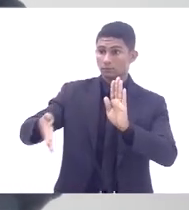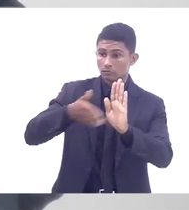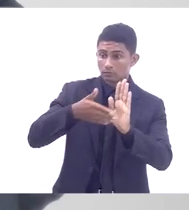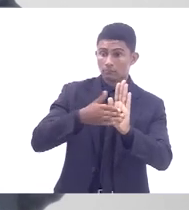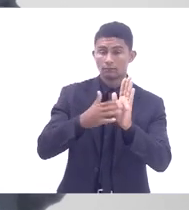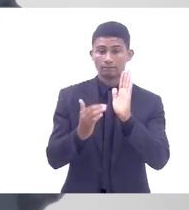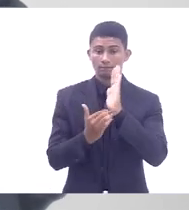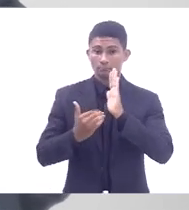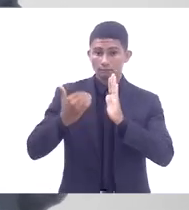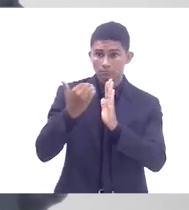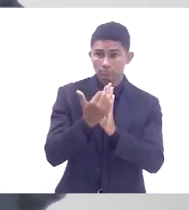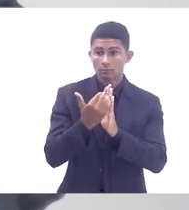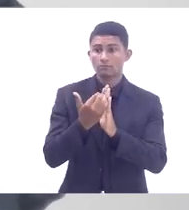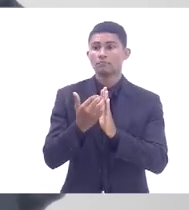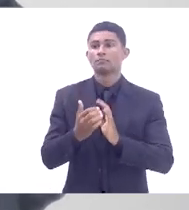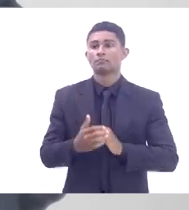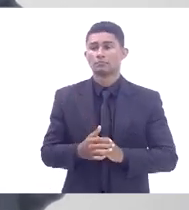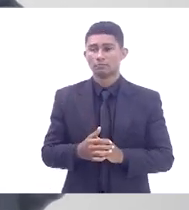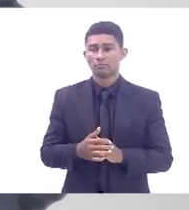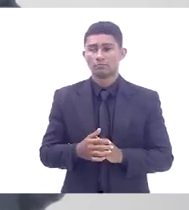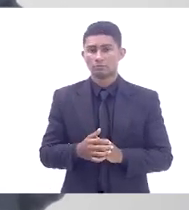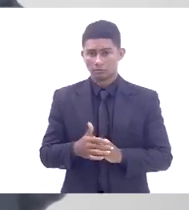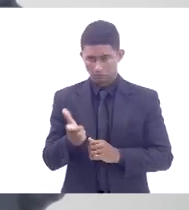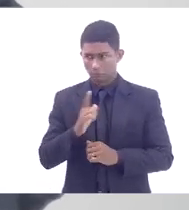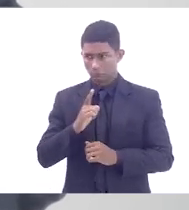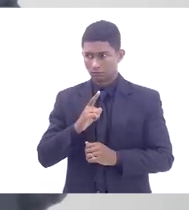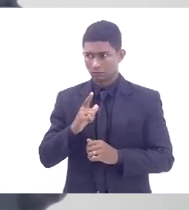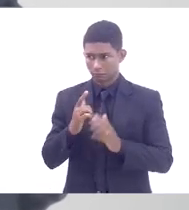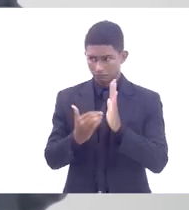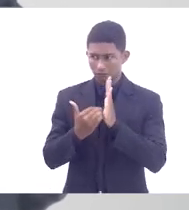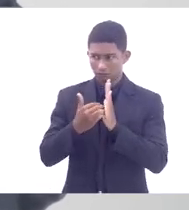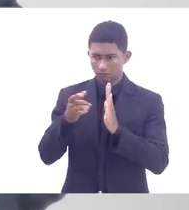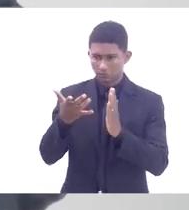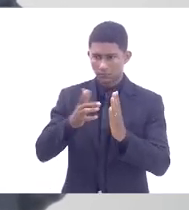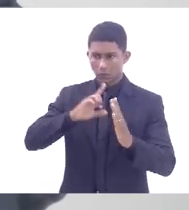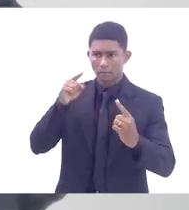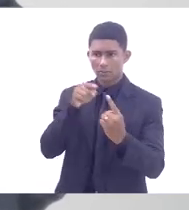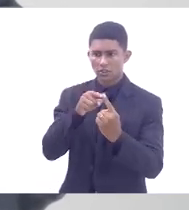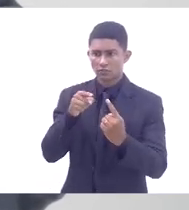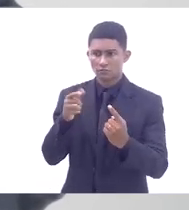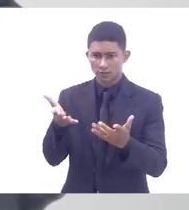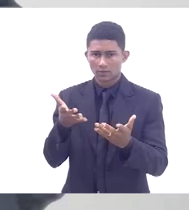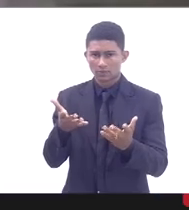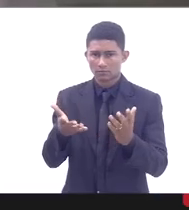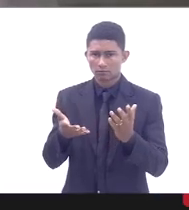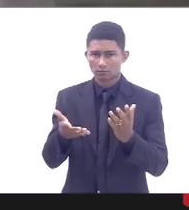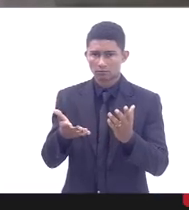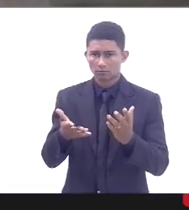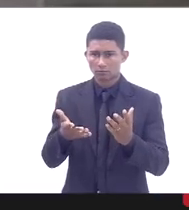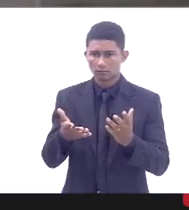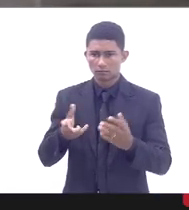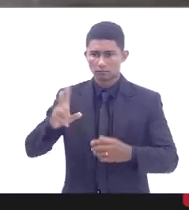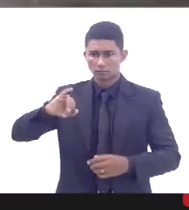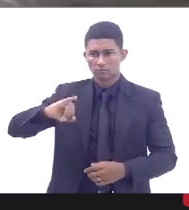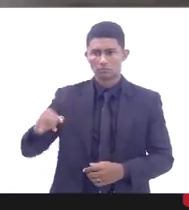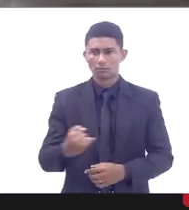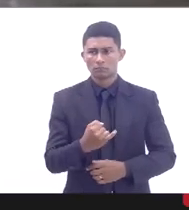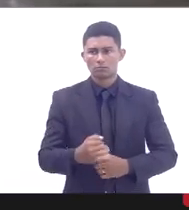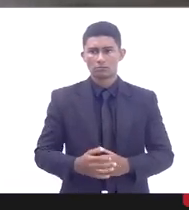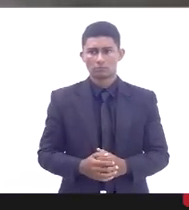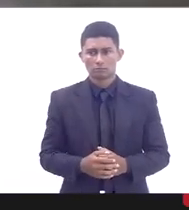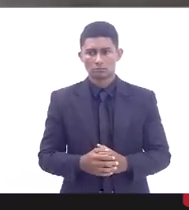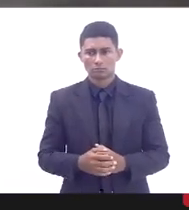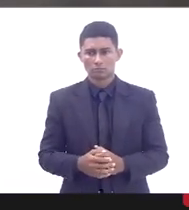objetivo para apresentar foi preciso concluir para você poder fechar tem mais uma coisa objetiva quiser querer colocar nessa primeira fala hoje